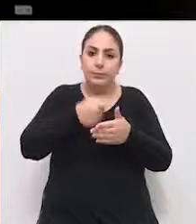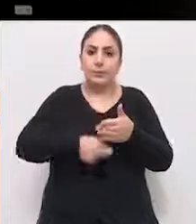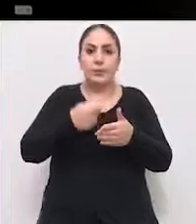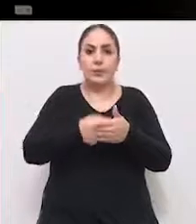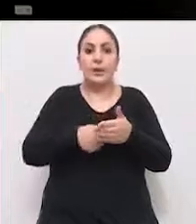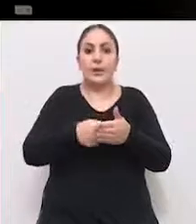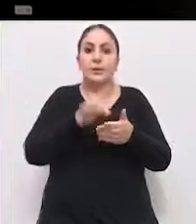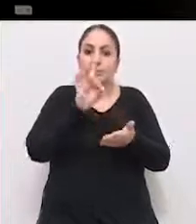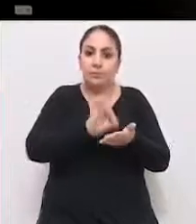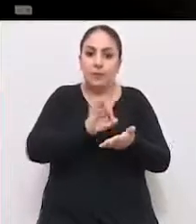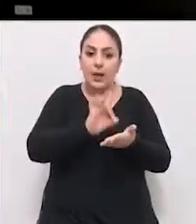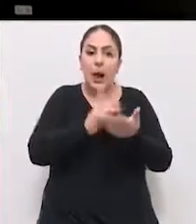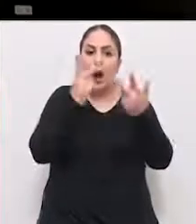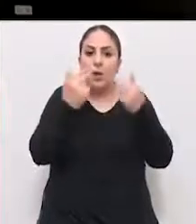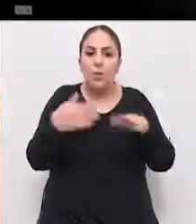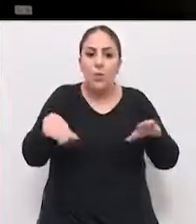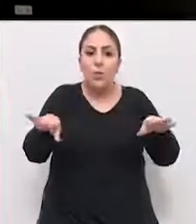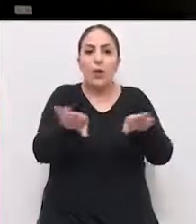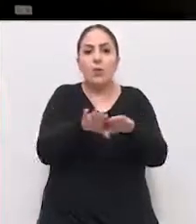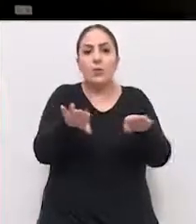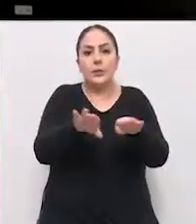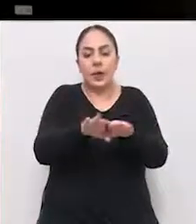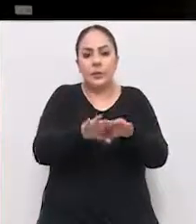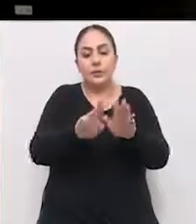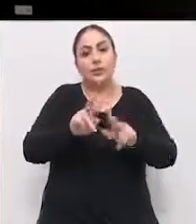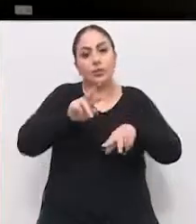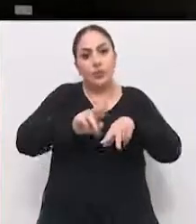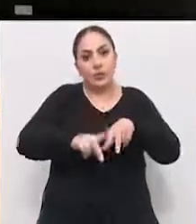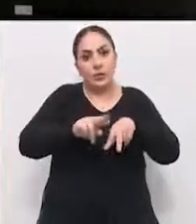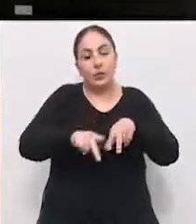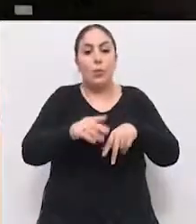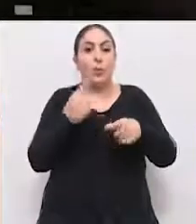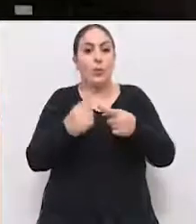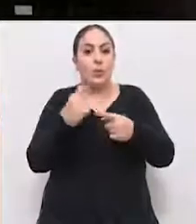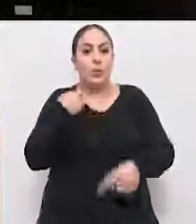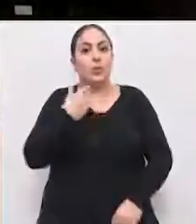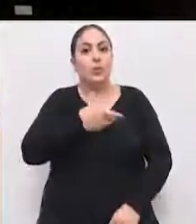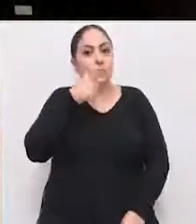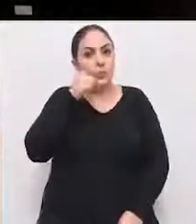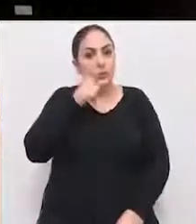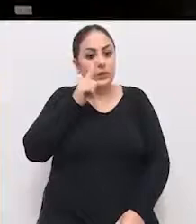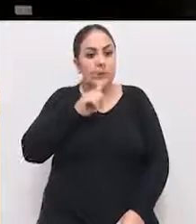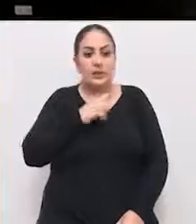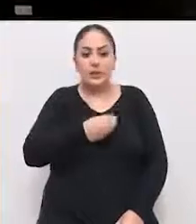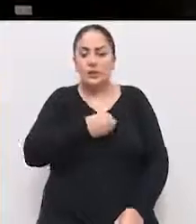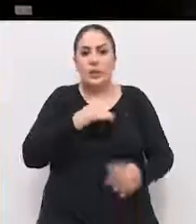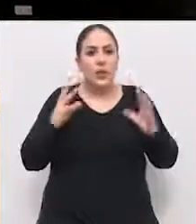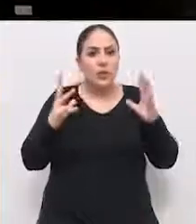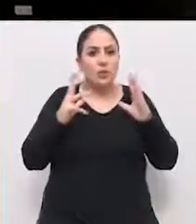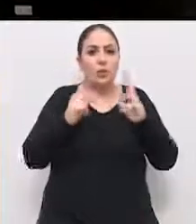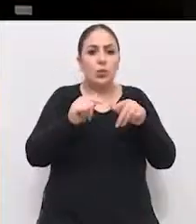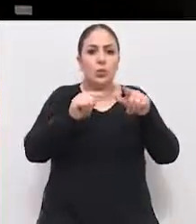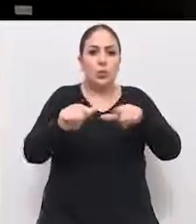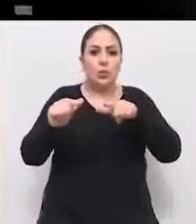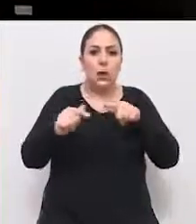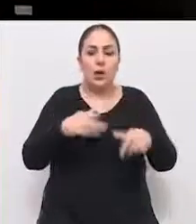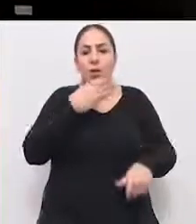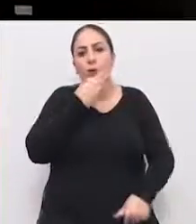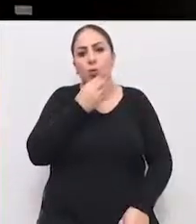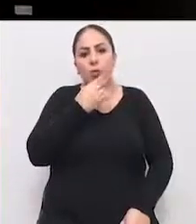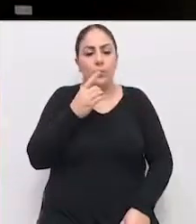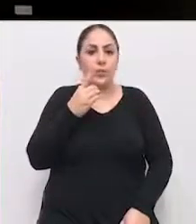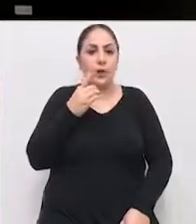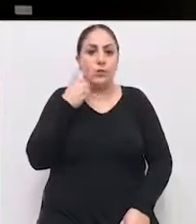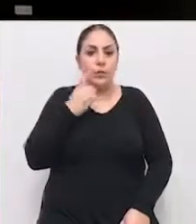estamos pleiteando realmente a igualdade de gênero, né? Que nós possamos estar em todos os lugares